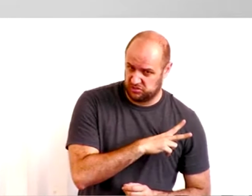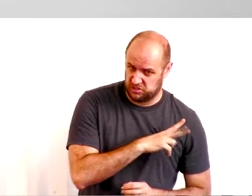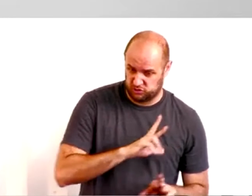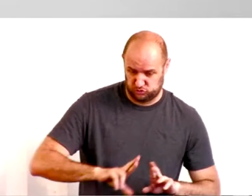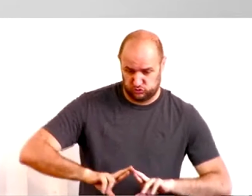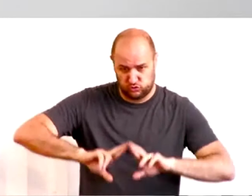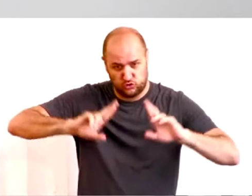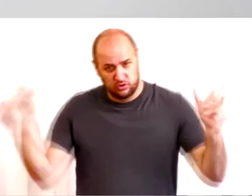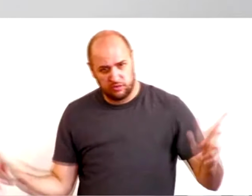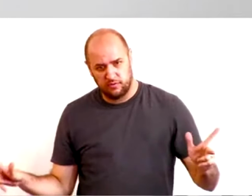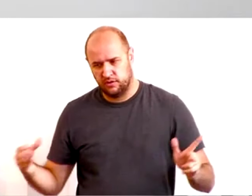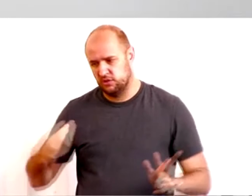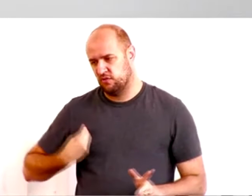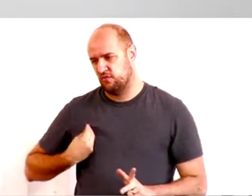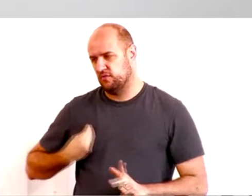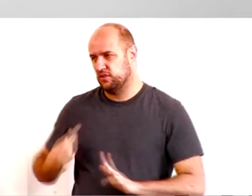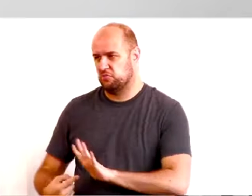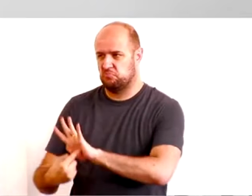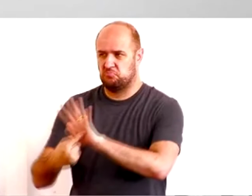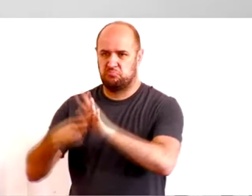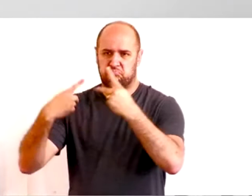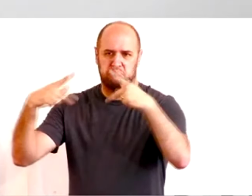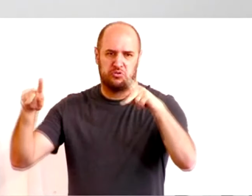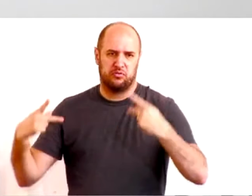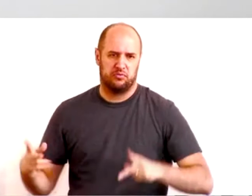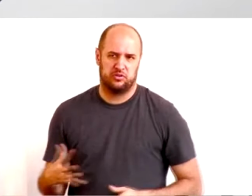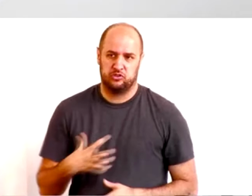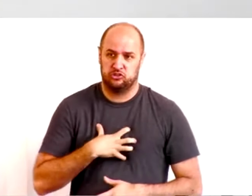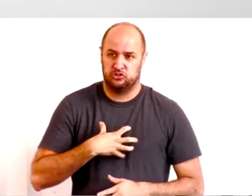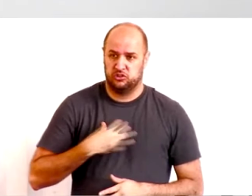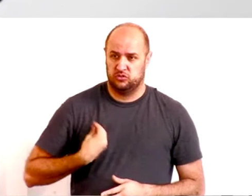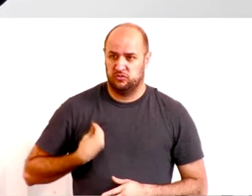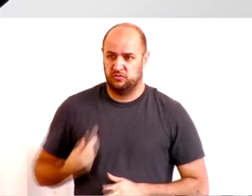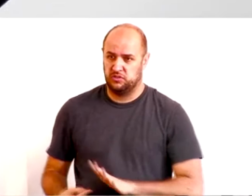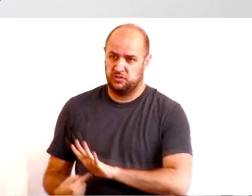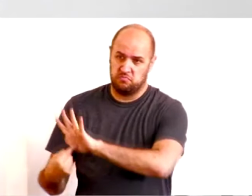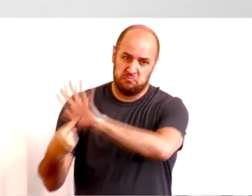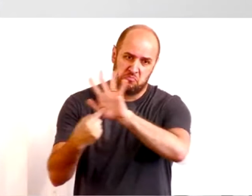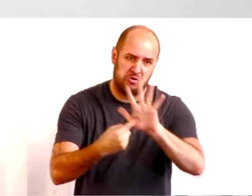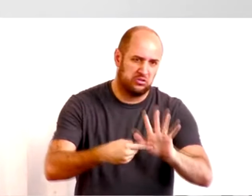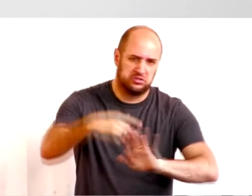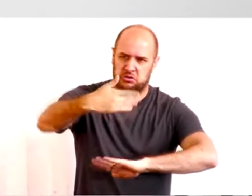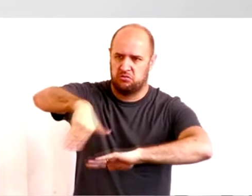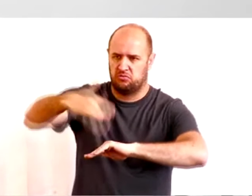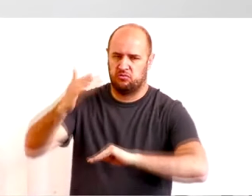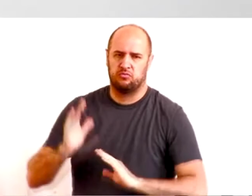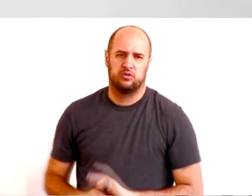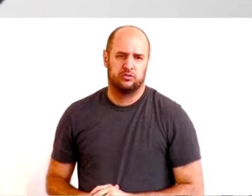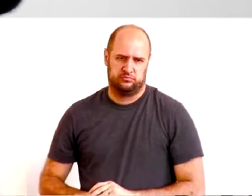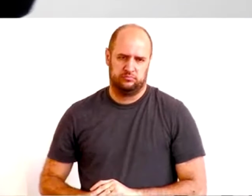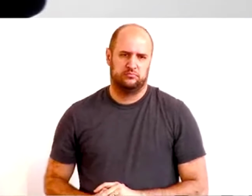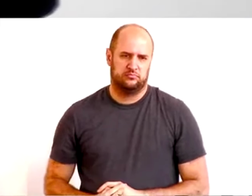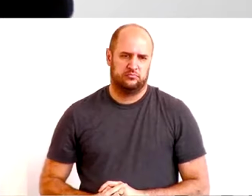privada, e a vida pública, a forma como nós vivemos aí afora. E isso é uma